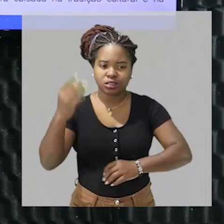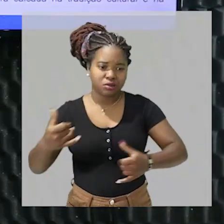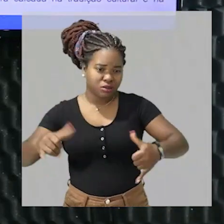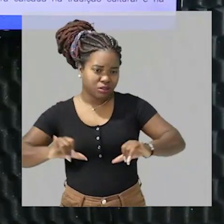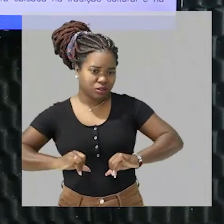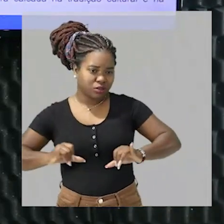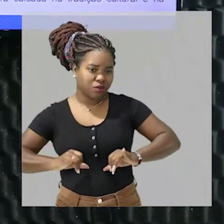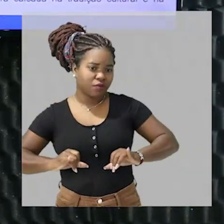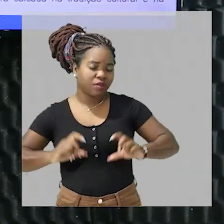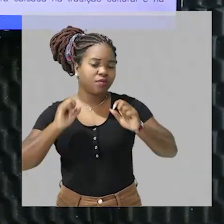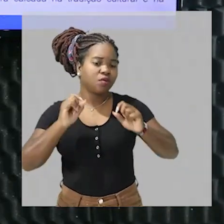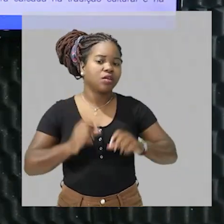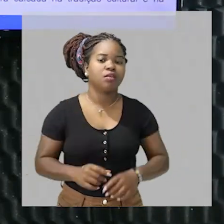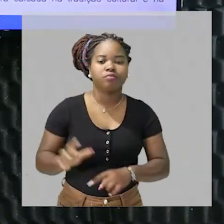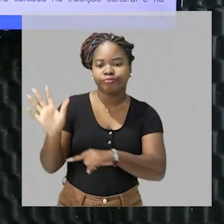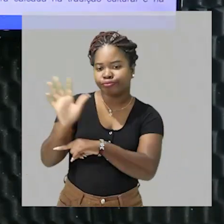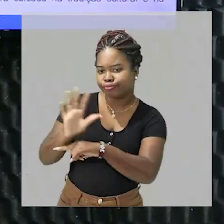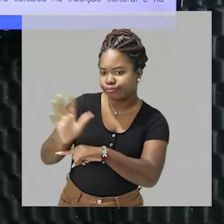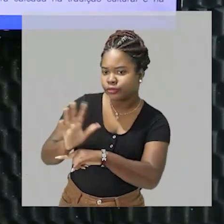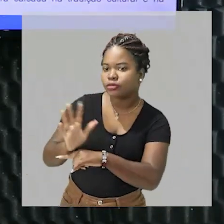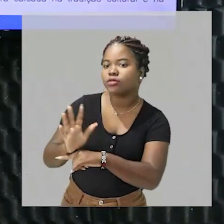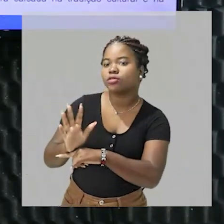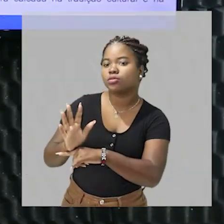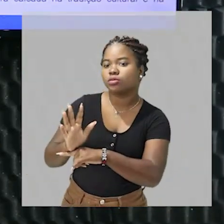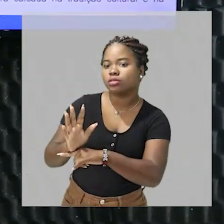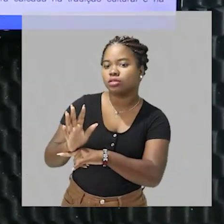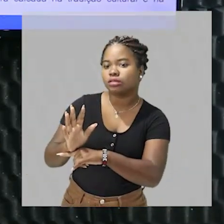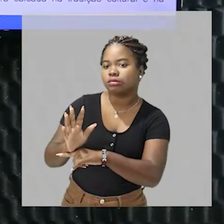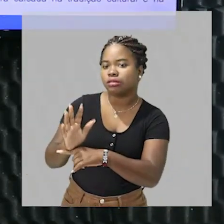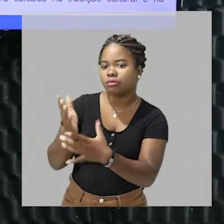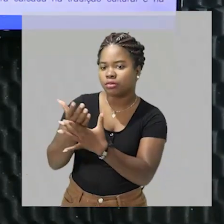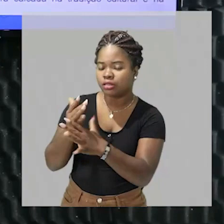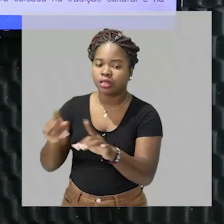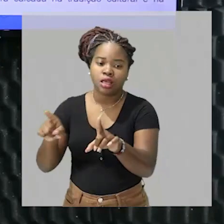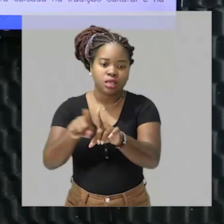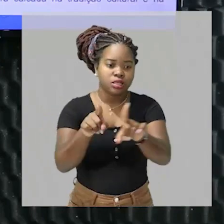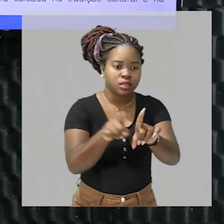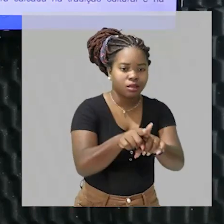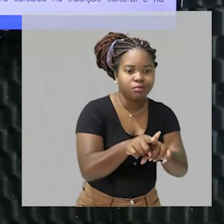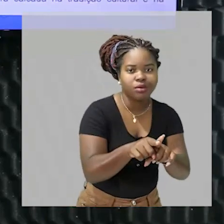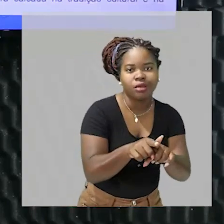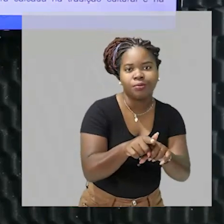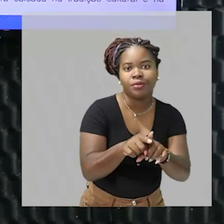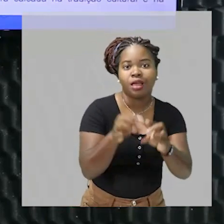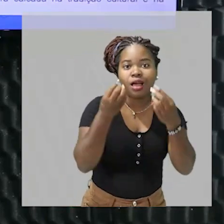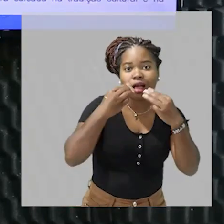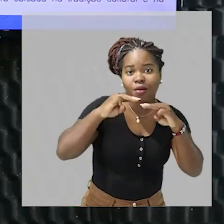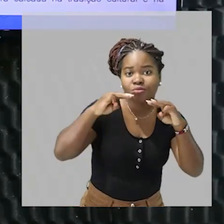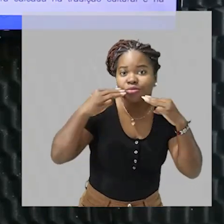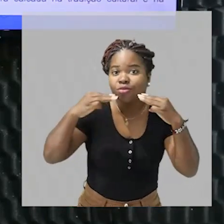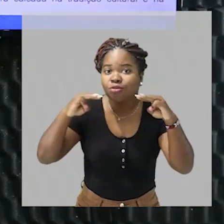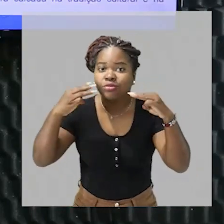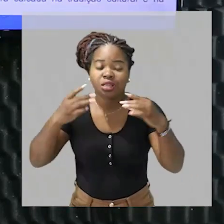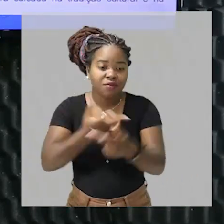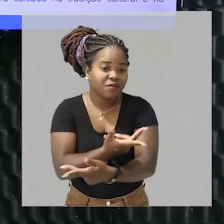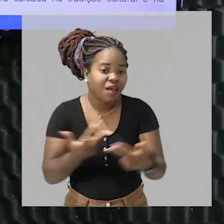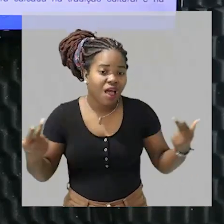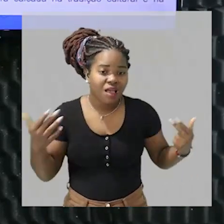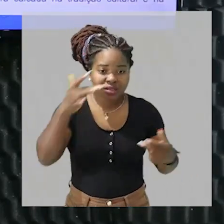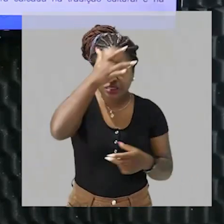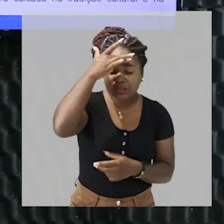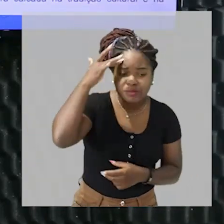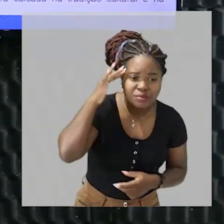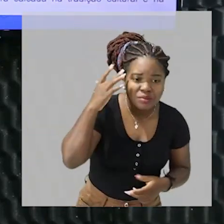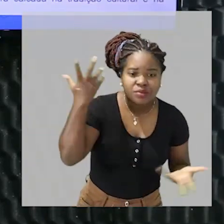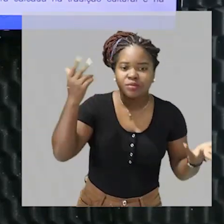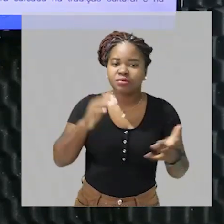literalmente apagado, e a música, os músicos, os musicistas. Muita gente foi deportado, muita gente foi massacrado, muita gente